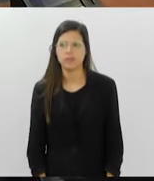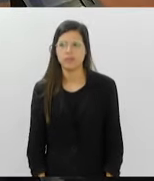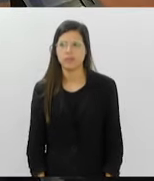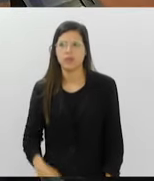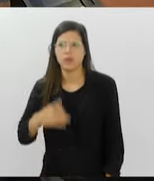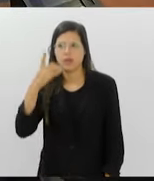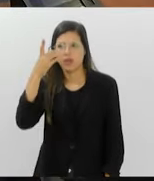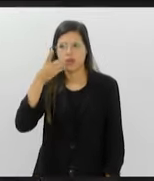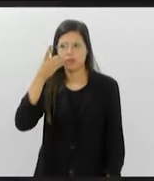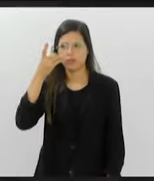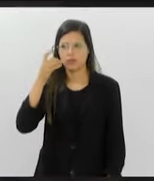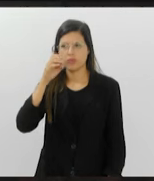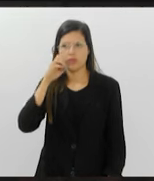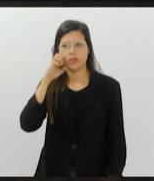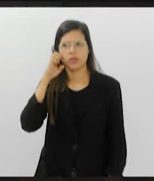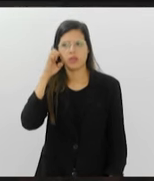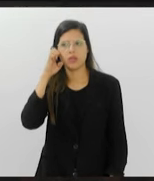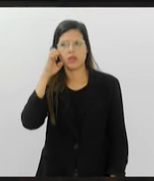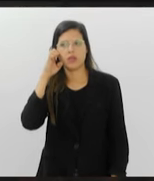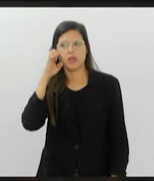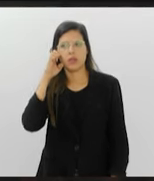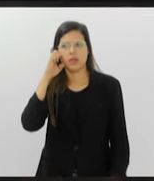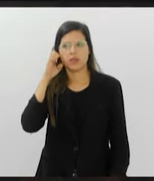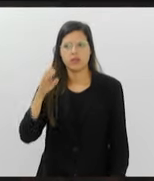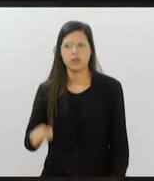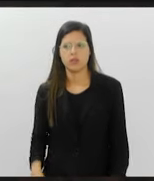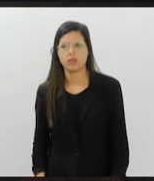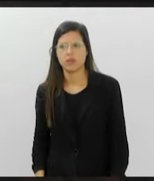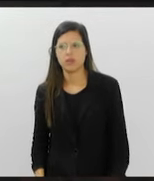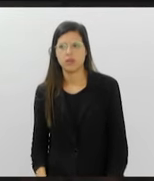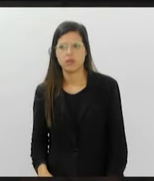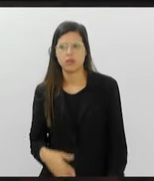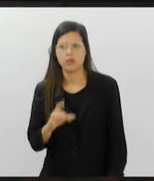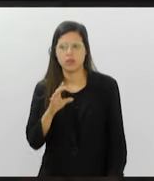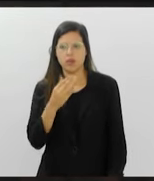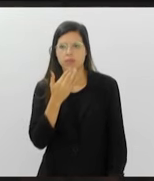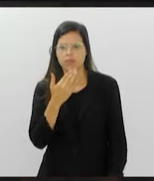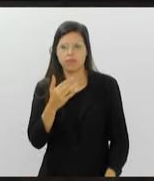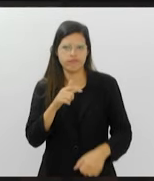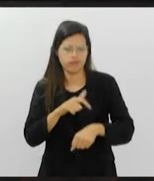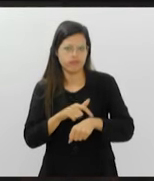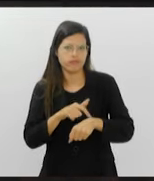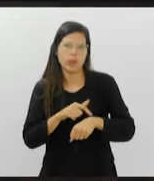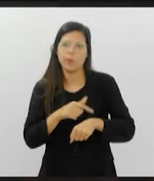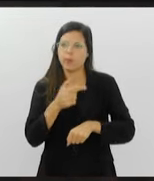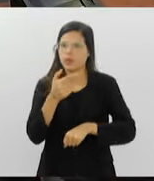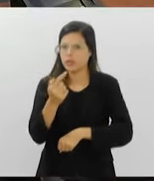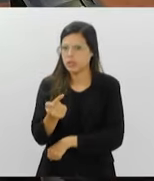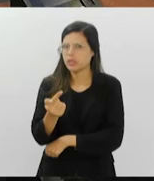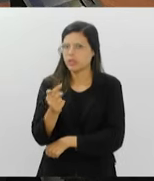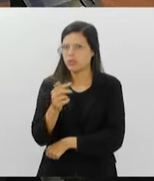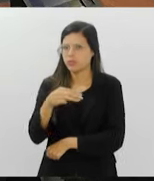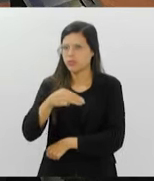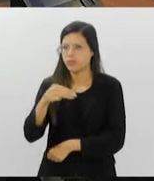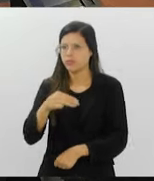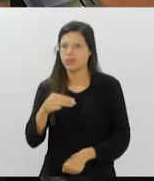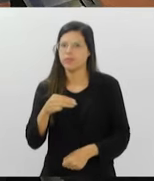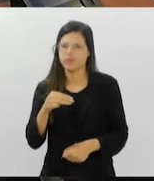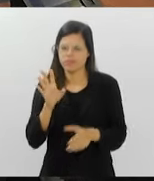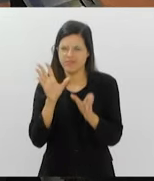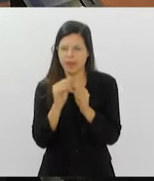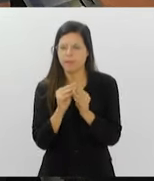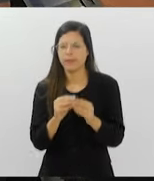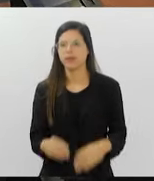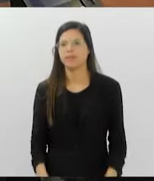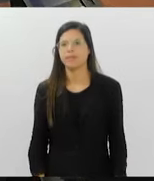Élica Takimoto, só pediria que respeitasse o tempo regimental de 7 minutos. Será breve. Queria parabenizar o